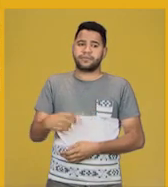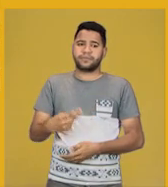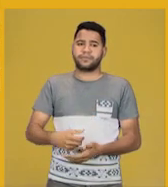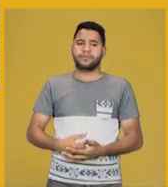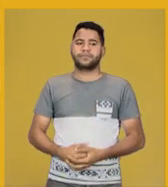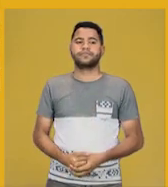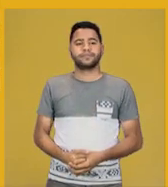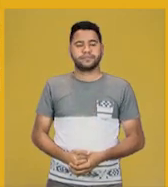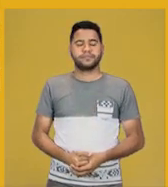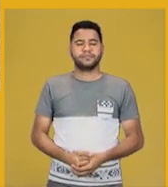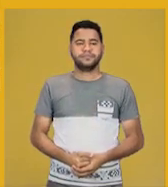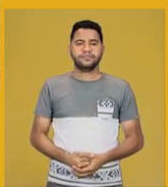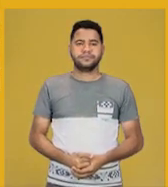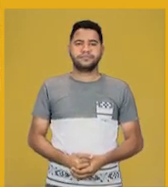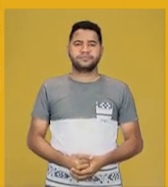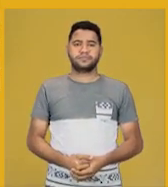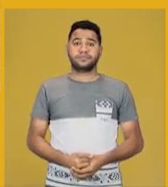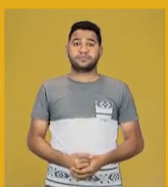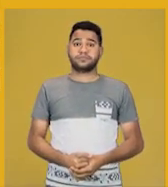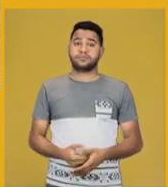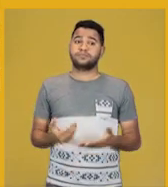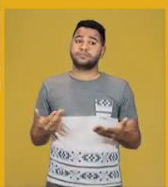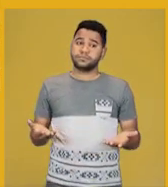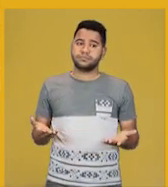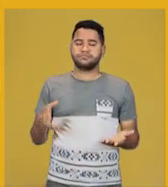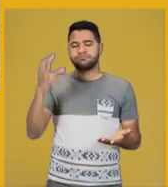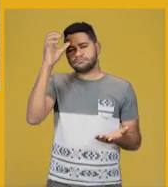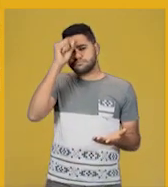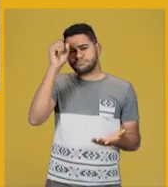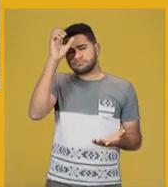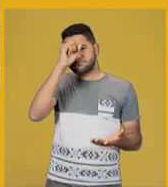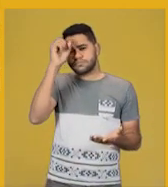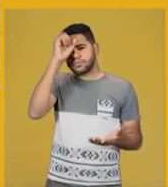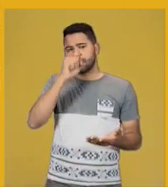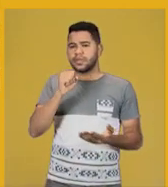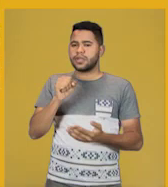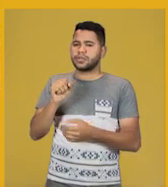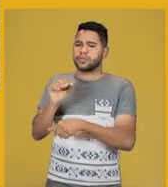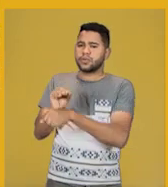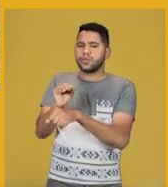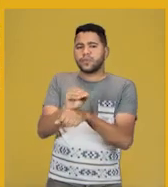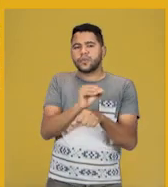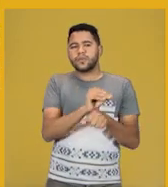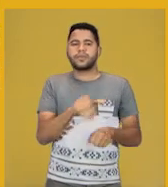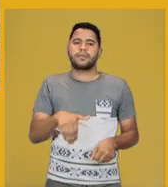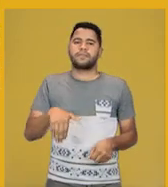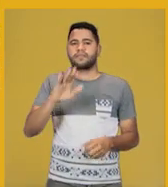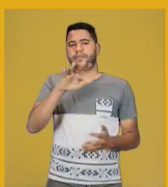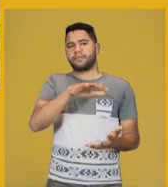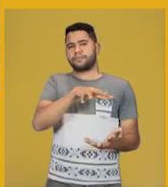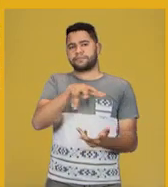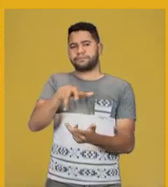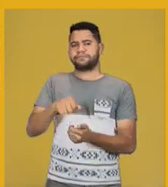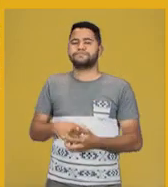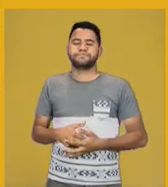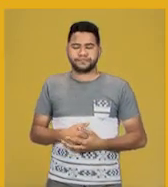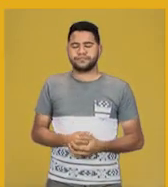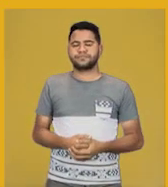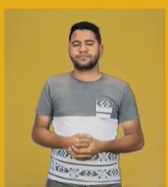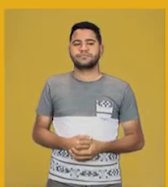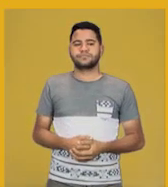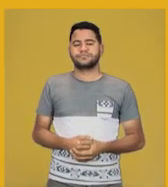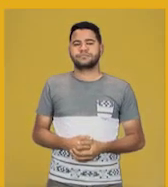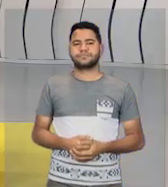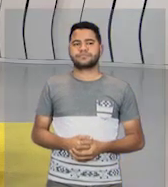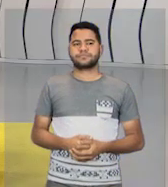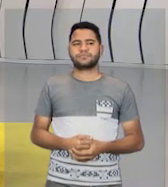planeta Ah e assim a gente aprende a cuidar melhor do nosso planeta Alright on